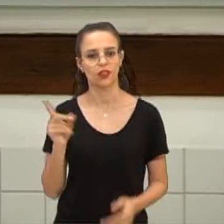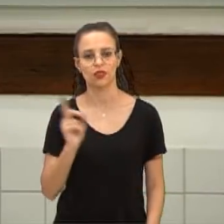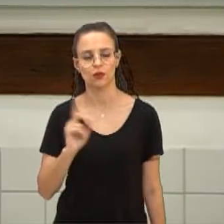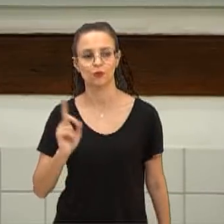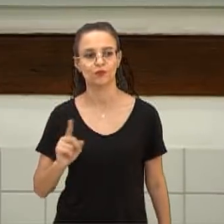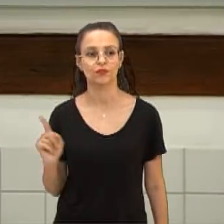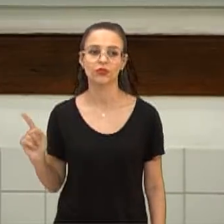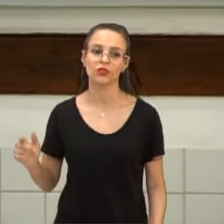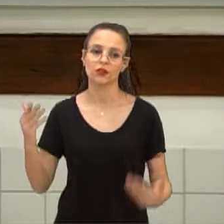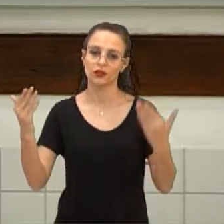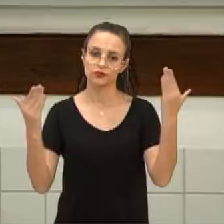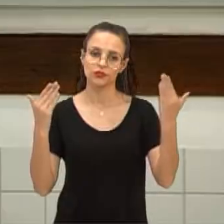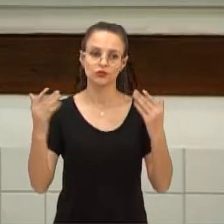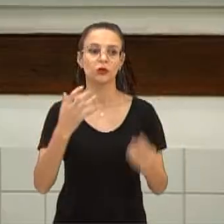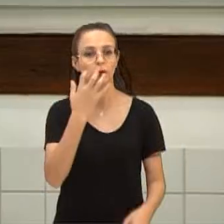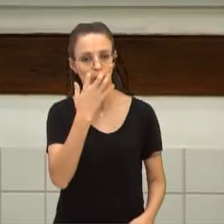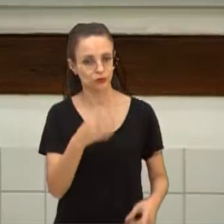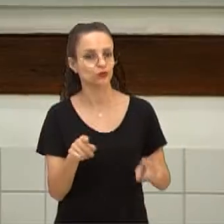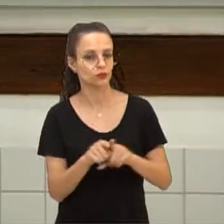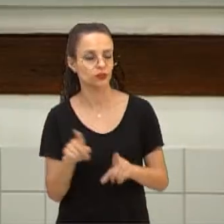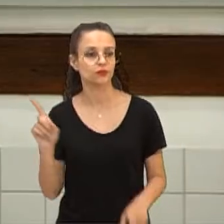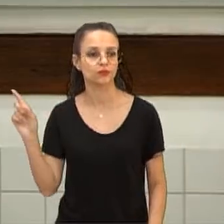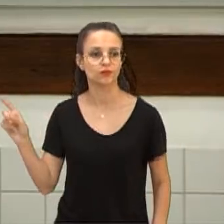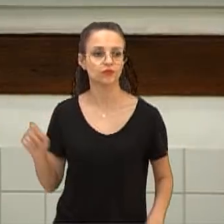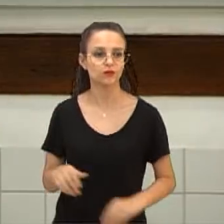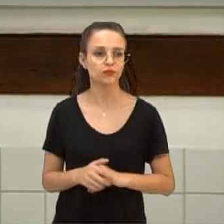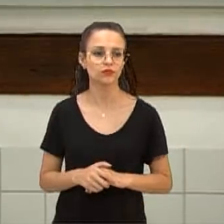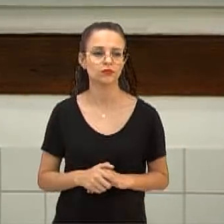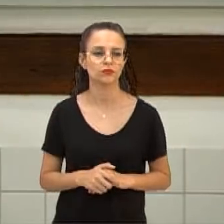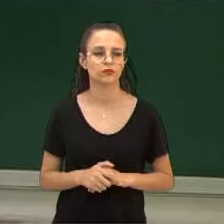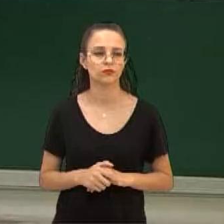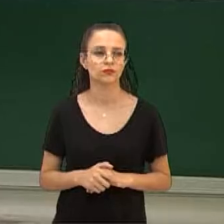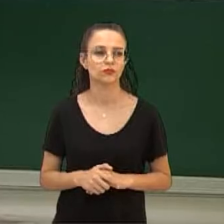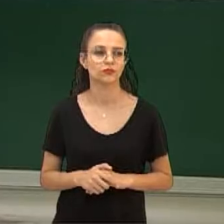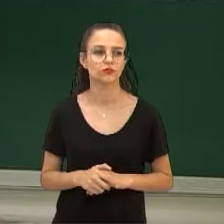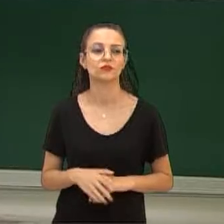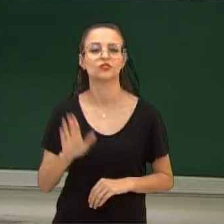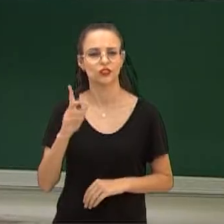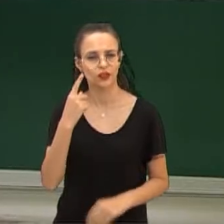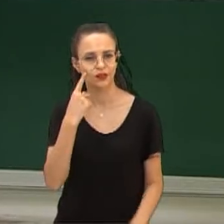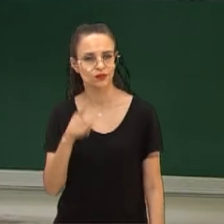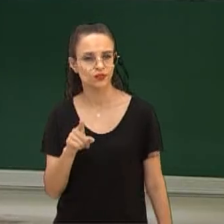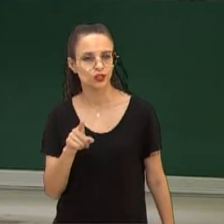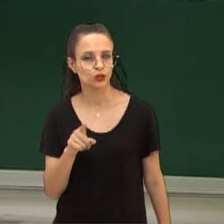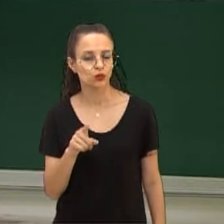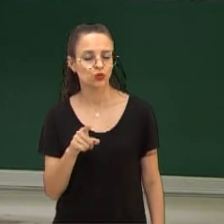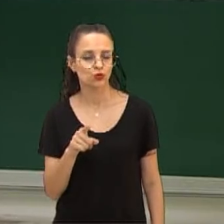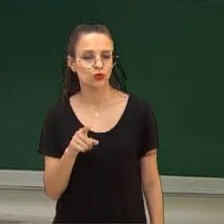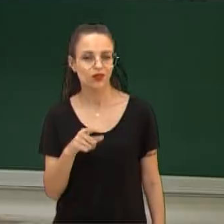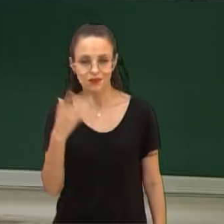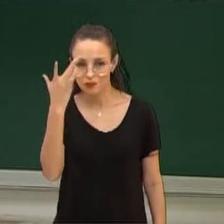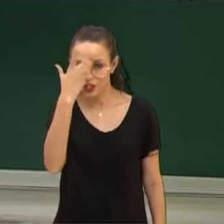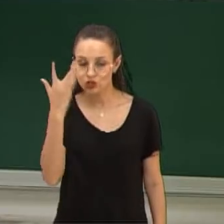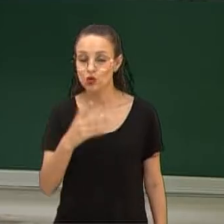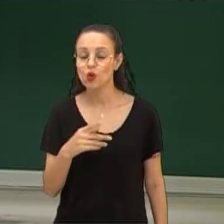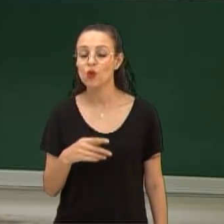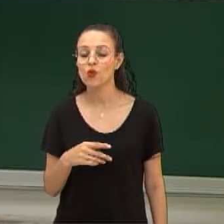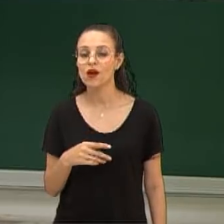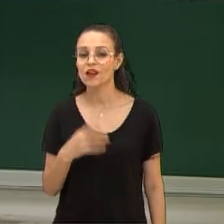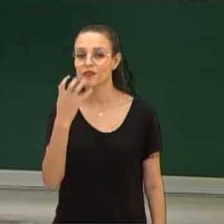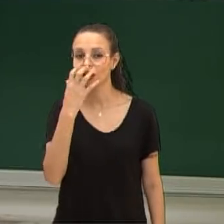temos uma analogia ali com o cachorro também. Quantas e quantas pessoas que a gente sabe que acabam cortando a cauda do